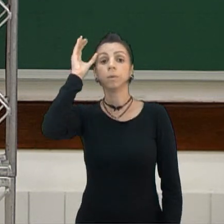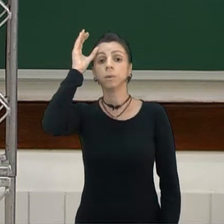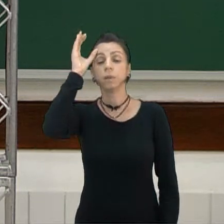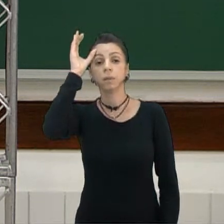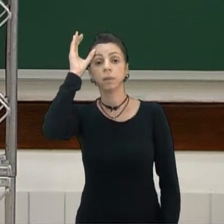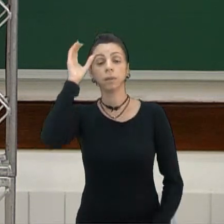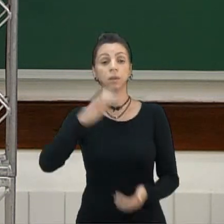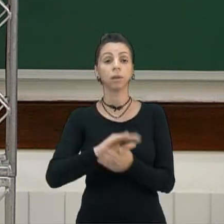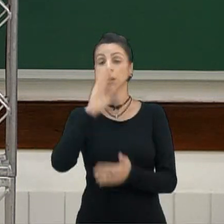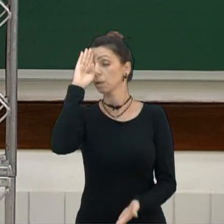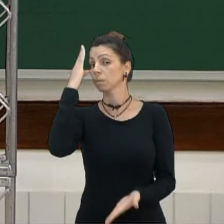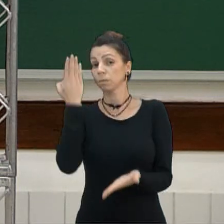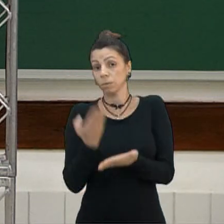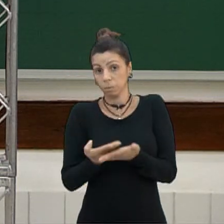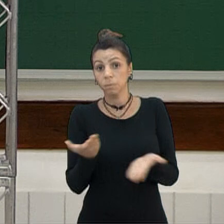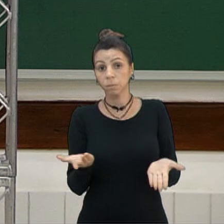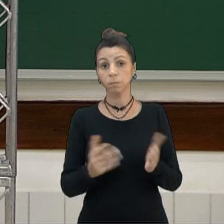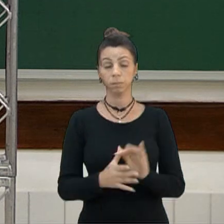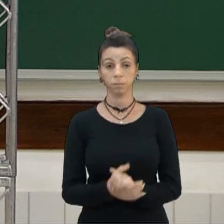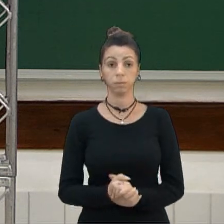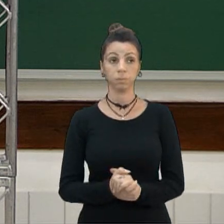digamos, acreditar.